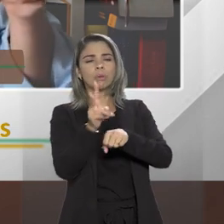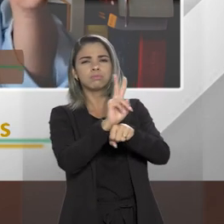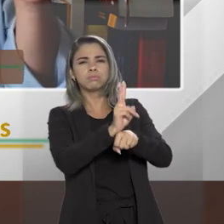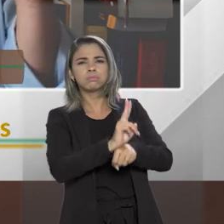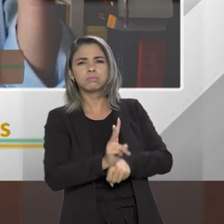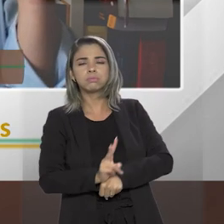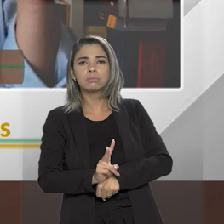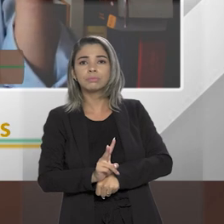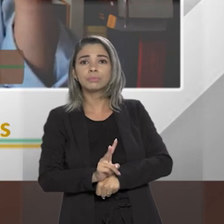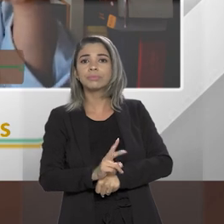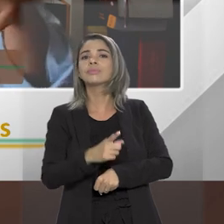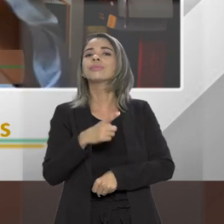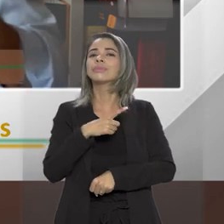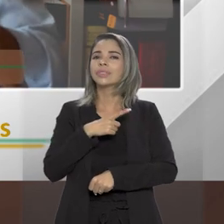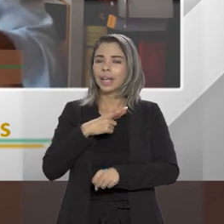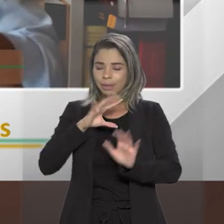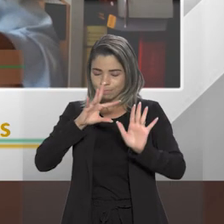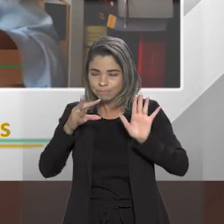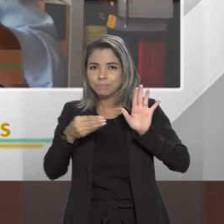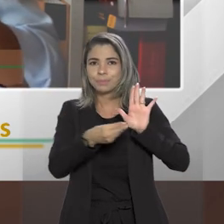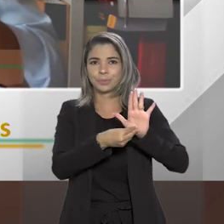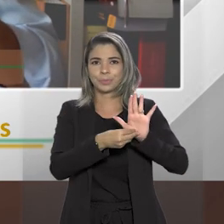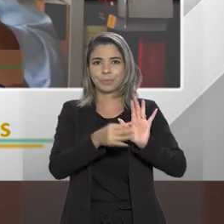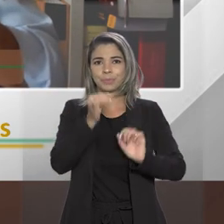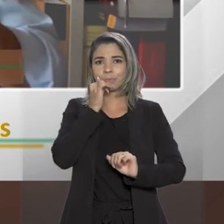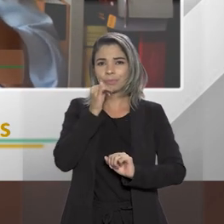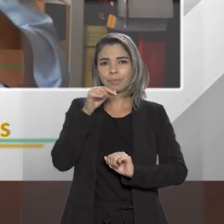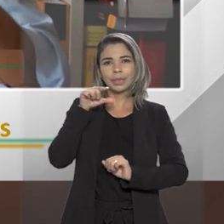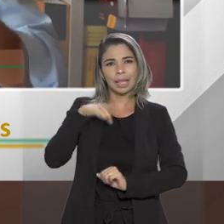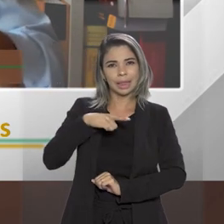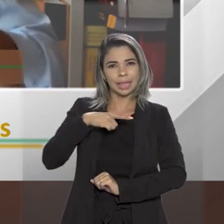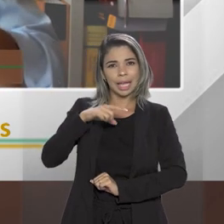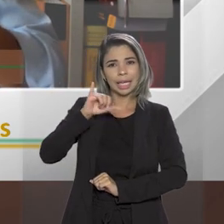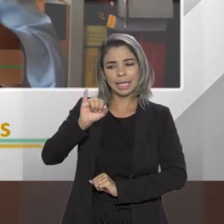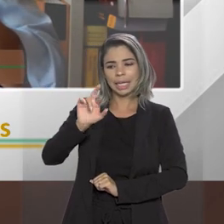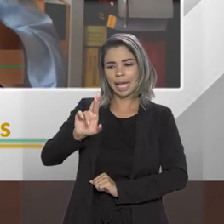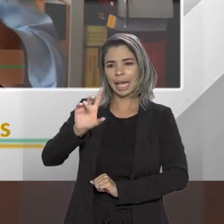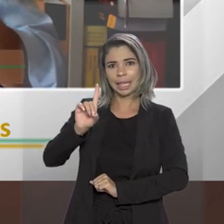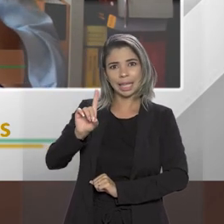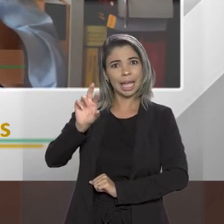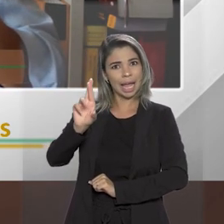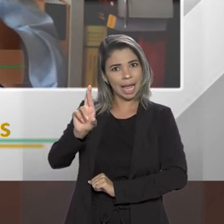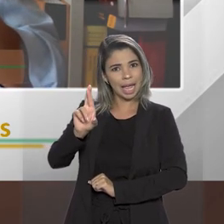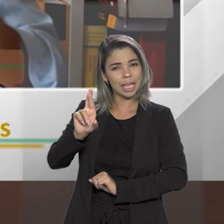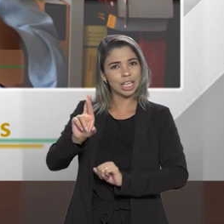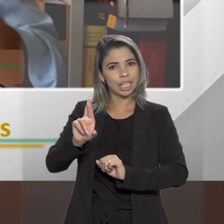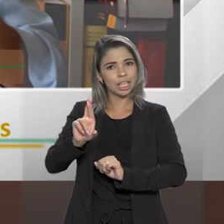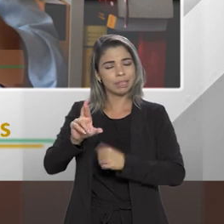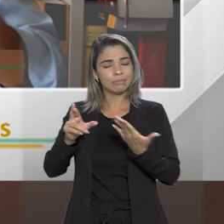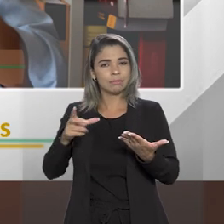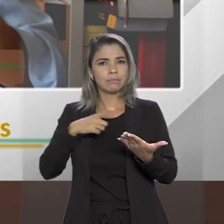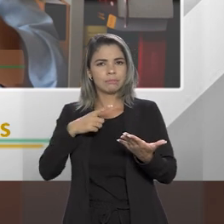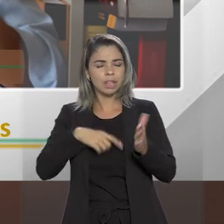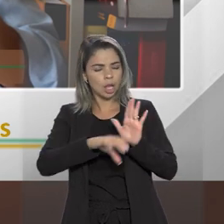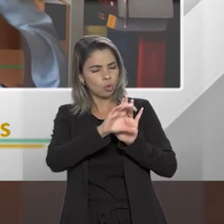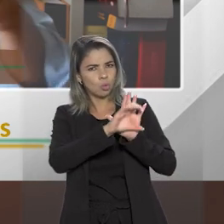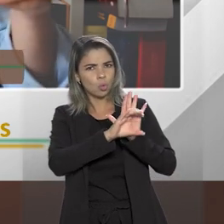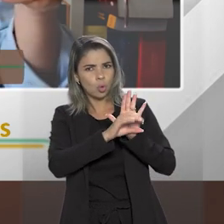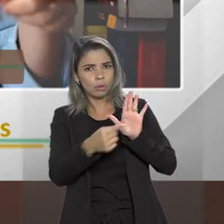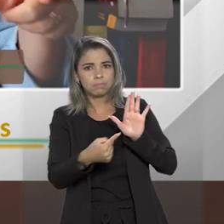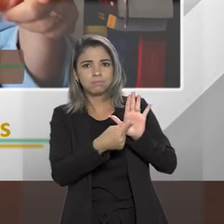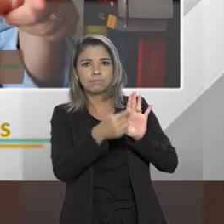trabalha com o IRDR, lá no artigo 982, o código